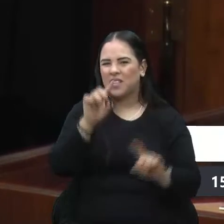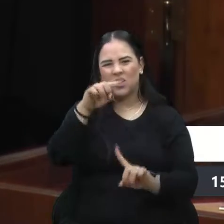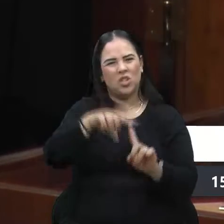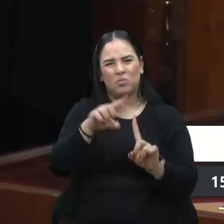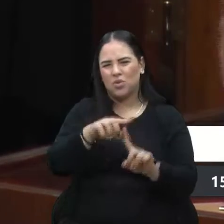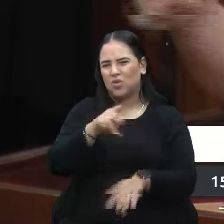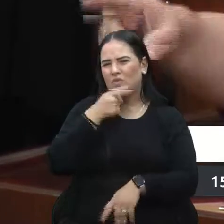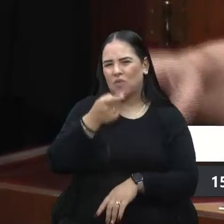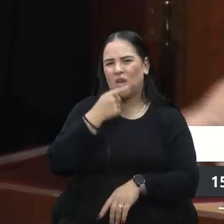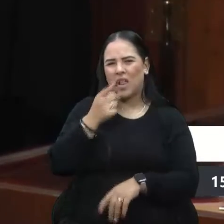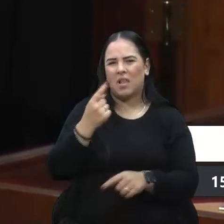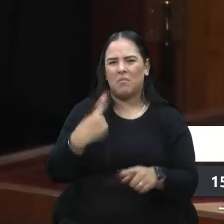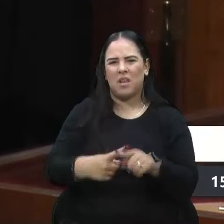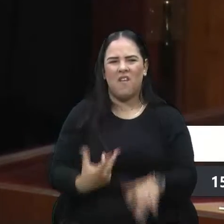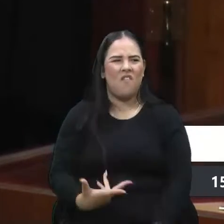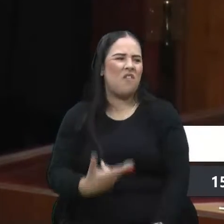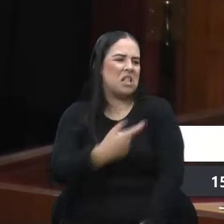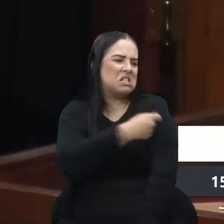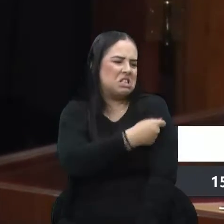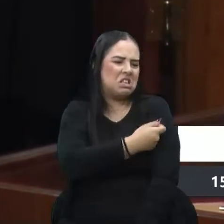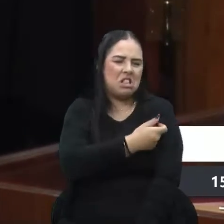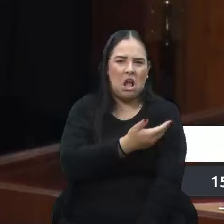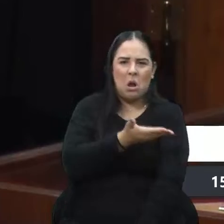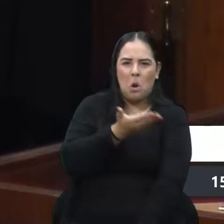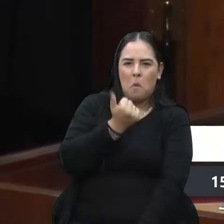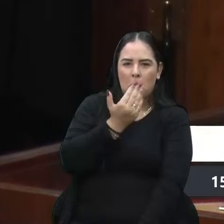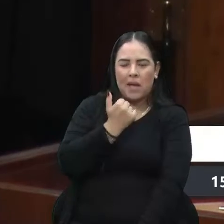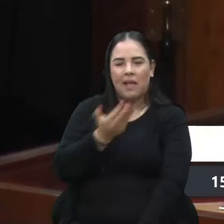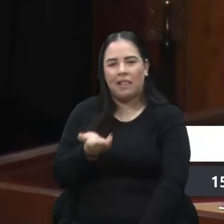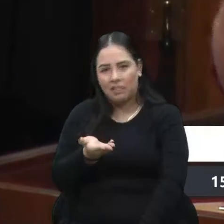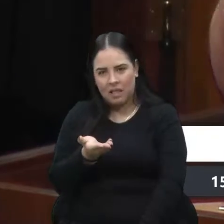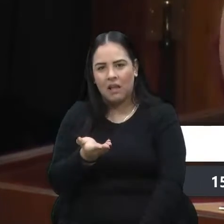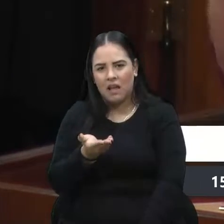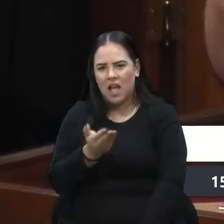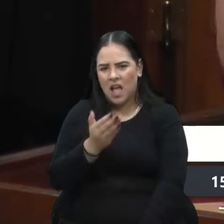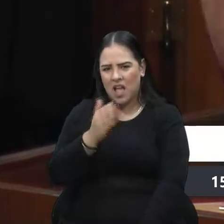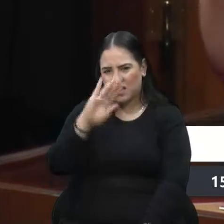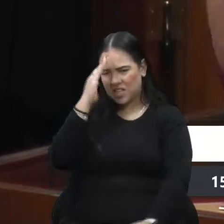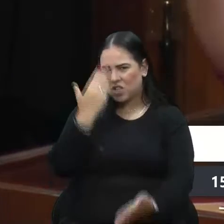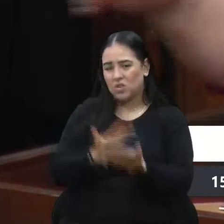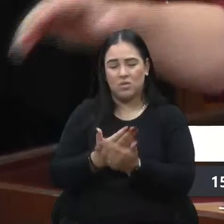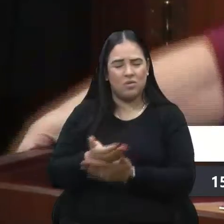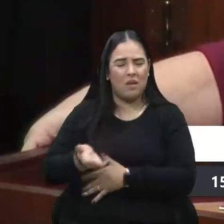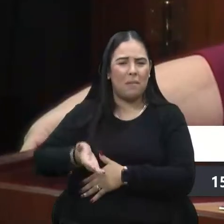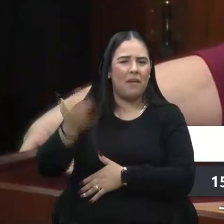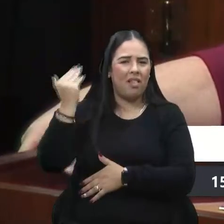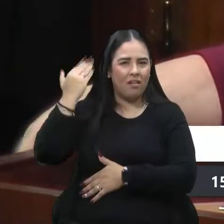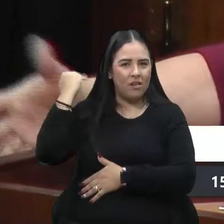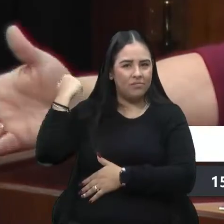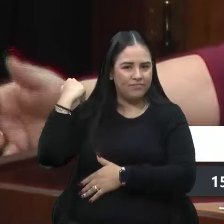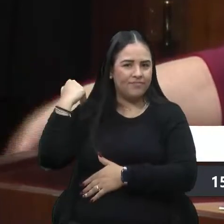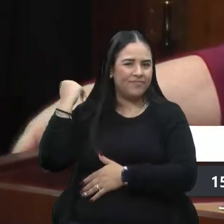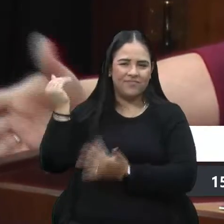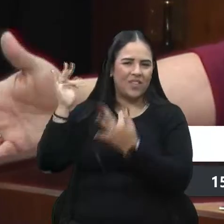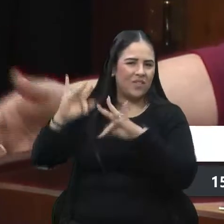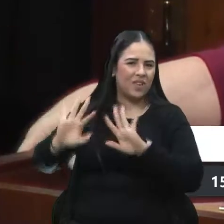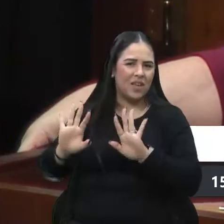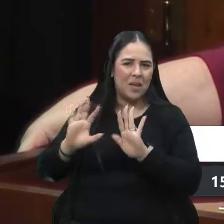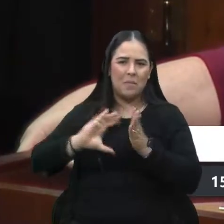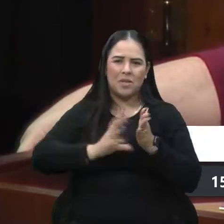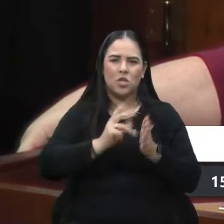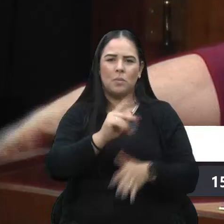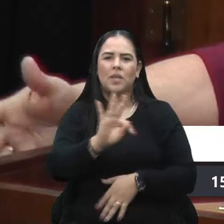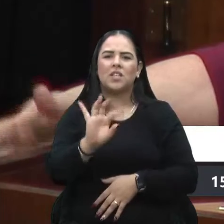manifestação, vacina no braço, prato, comida, isso já, acho que já passou, já está muito batido, vereador Lucas. O PT só sabe